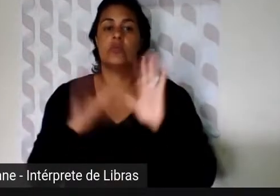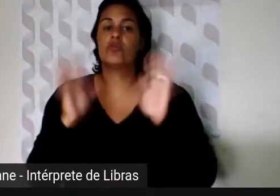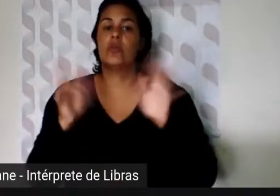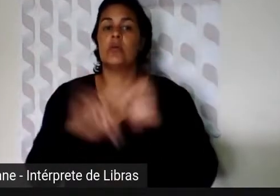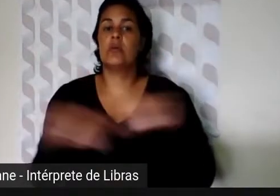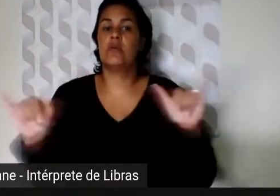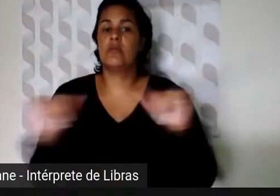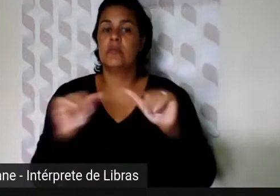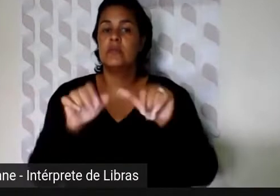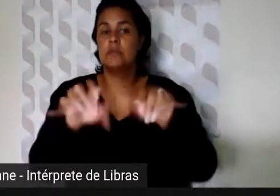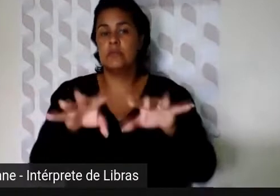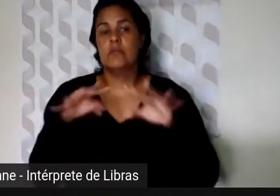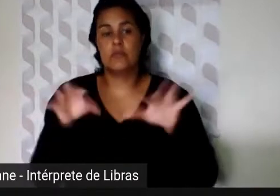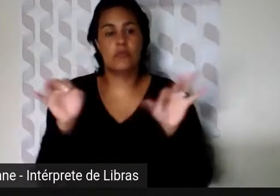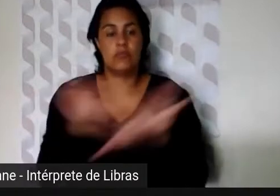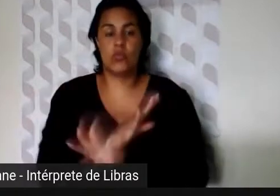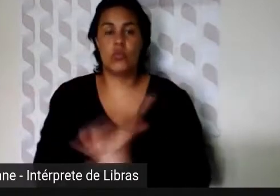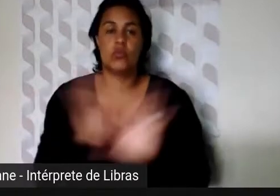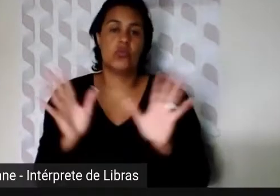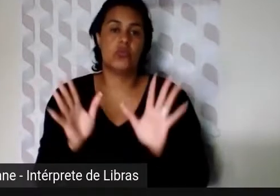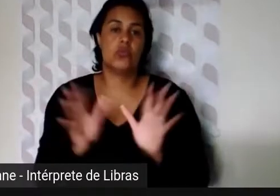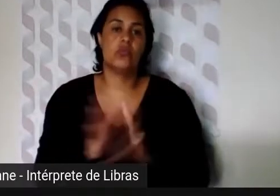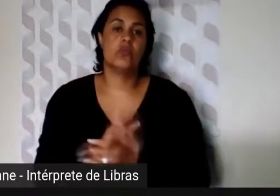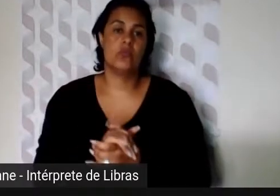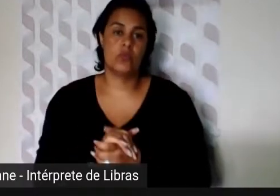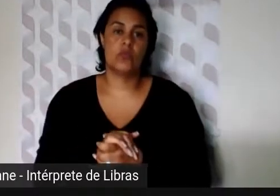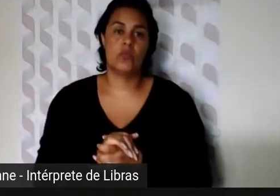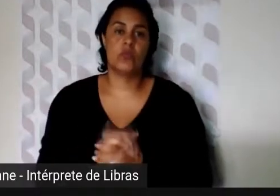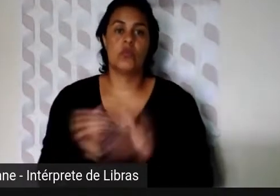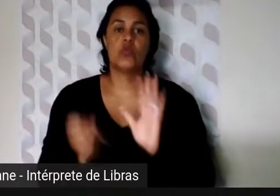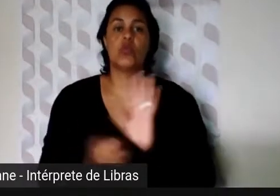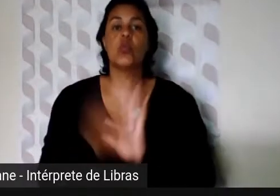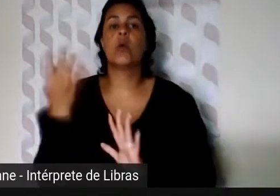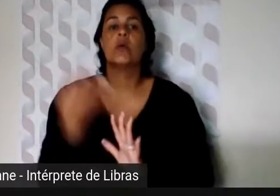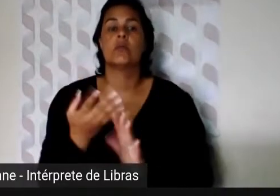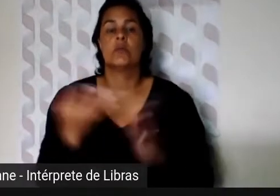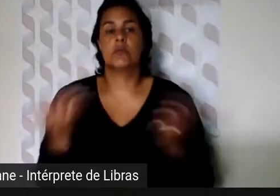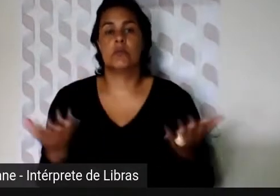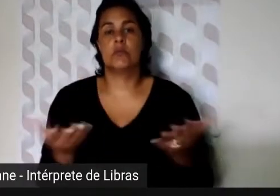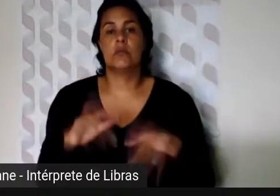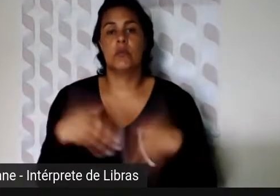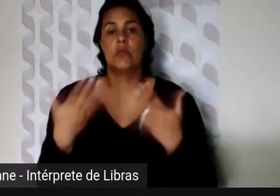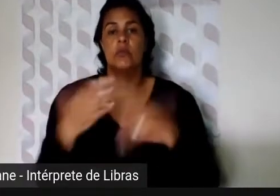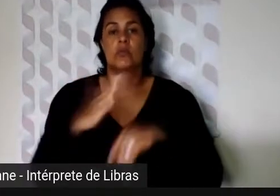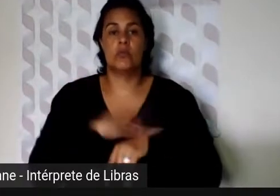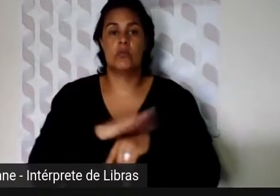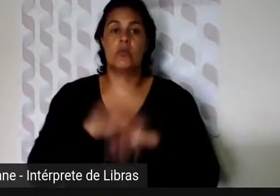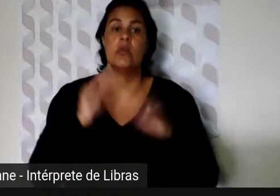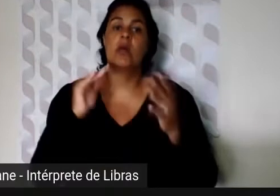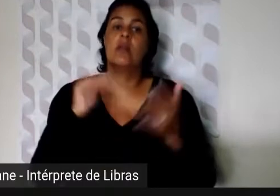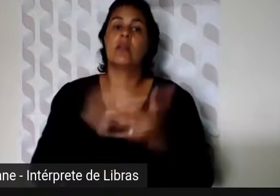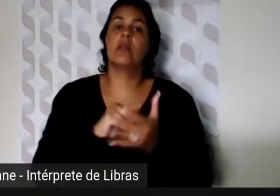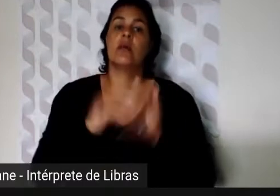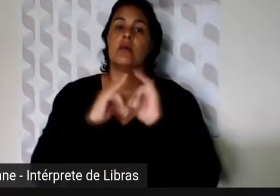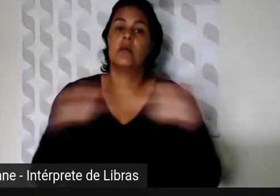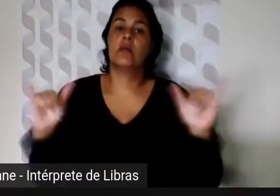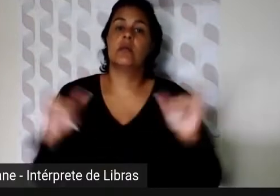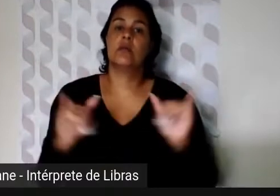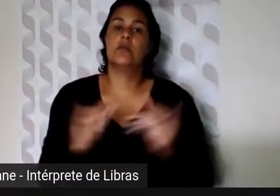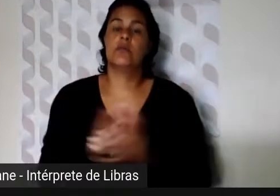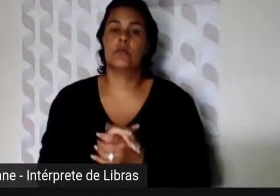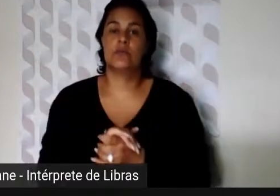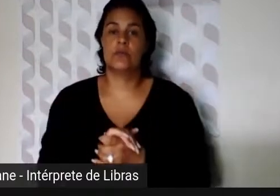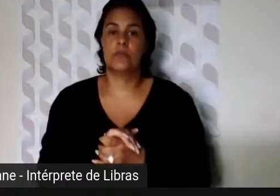plenário de quantos destaques foram apresentados. Mas então o momento é até o anúncio, tá? E